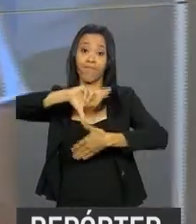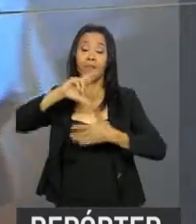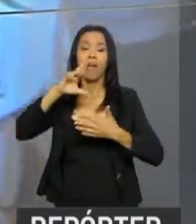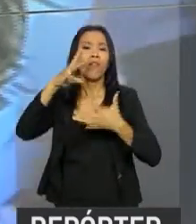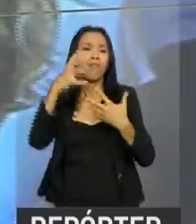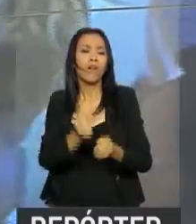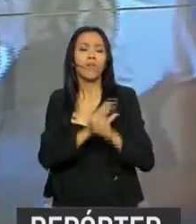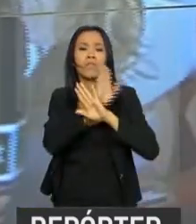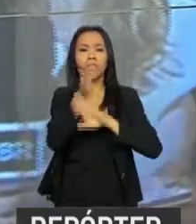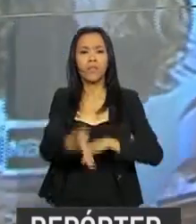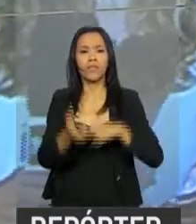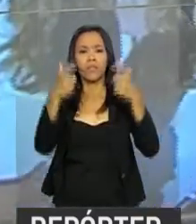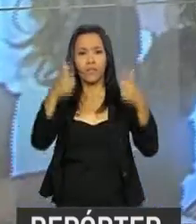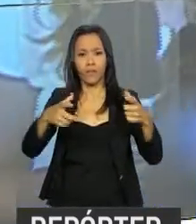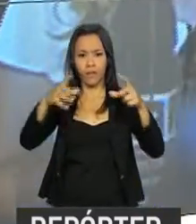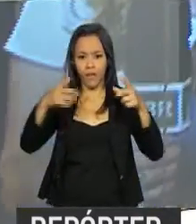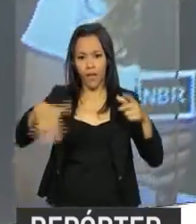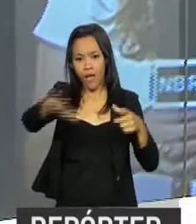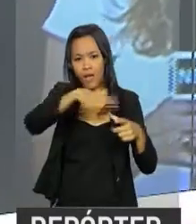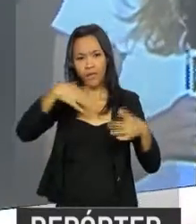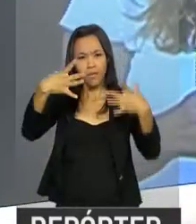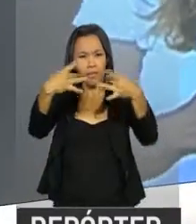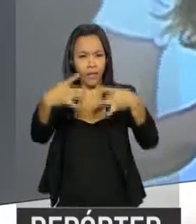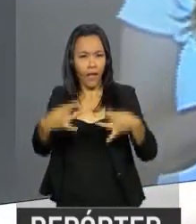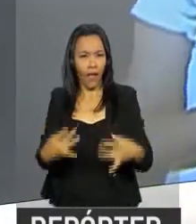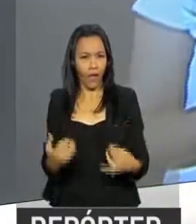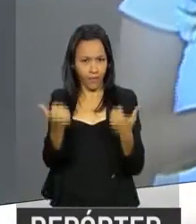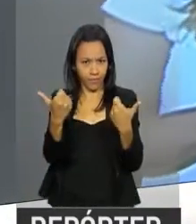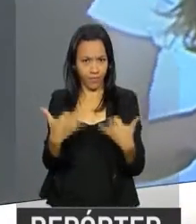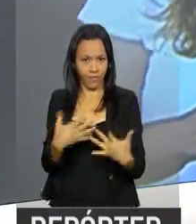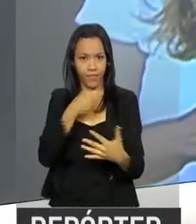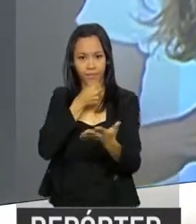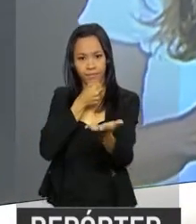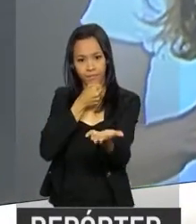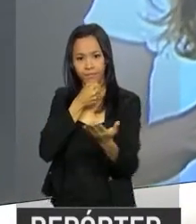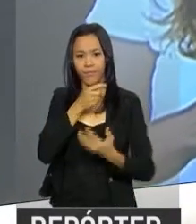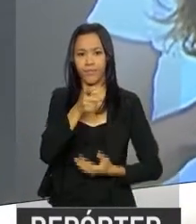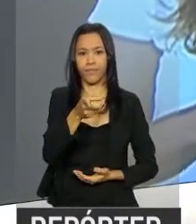repórter Natália Mello traz ao vivo os detalhes para a gente. Oi, Natália, bom dia para você.